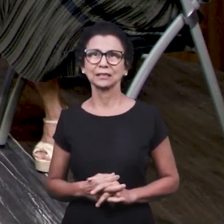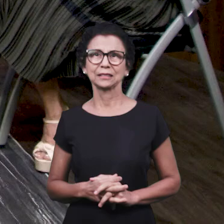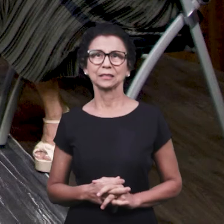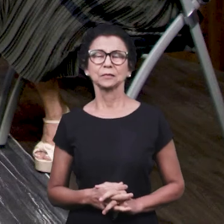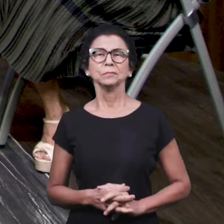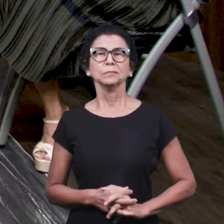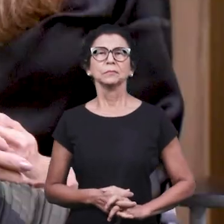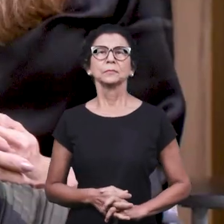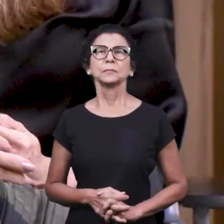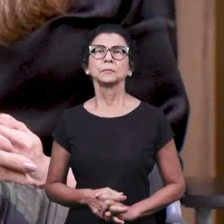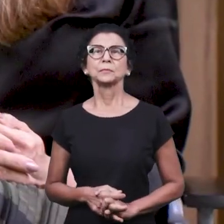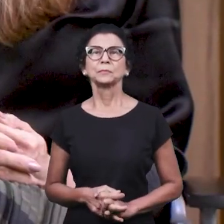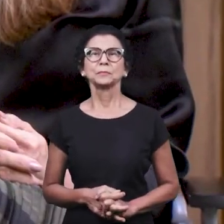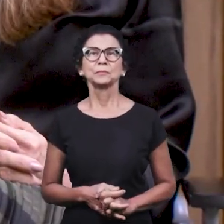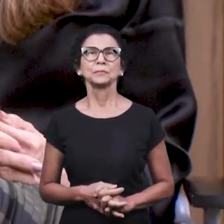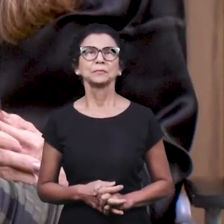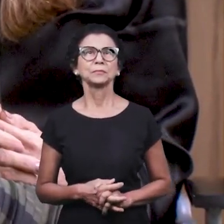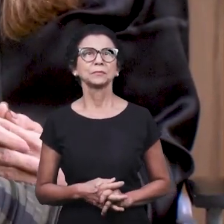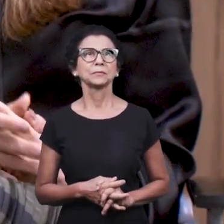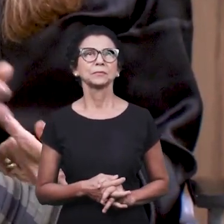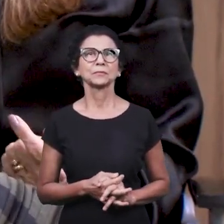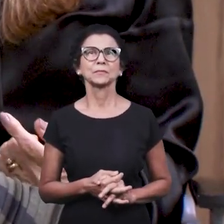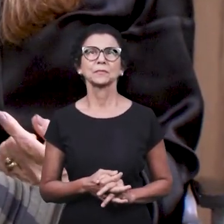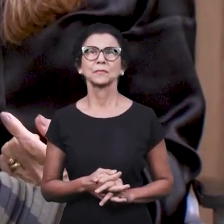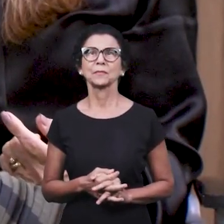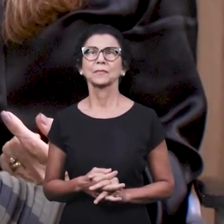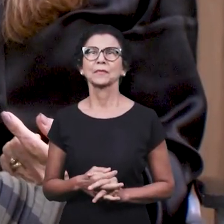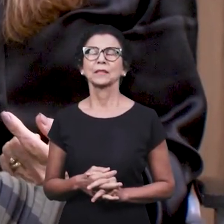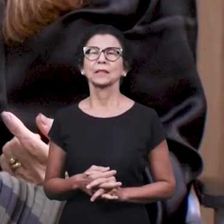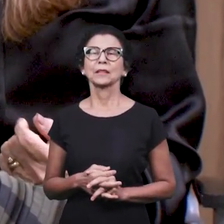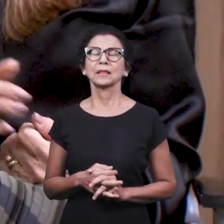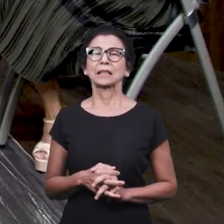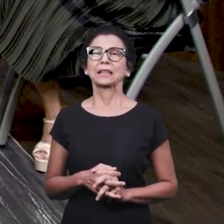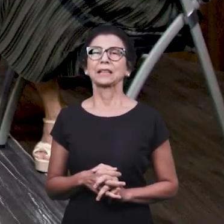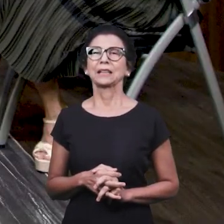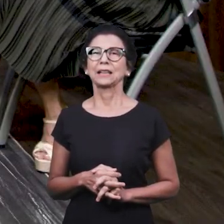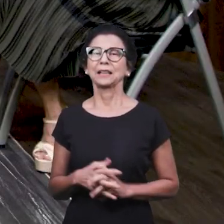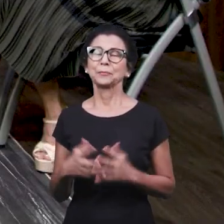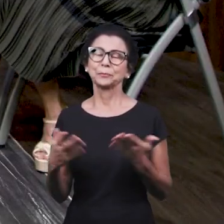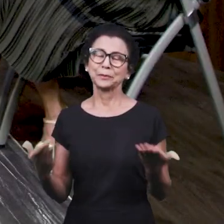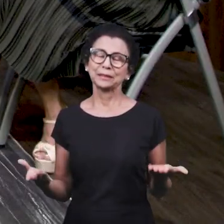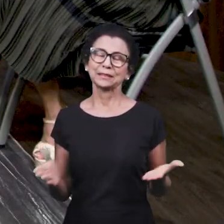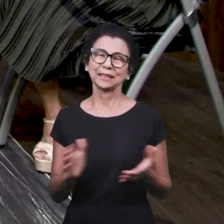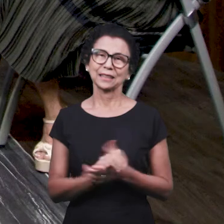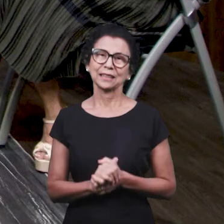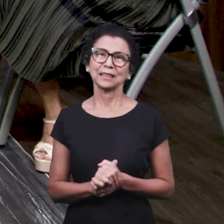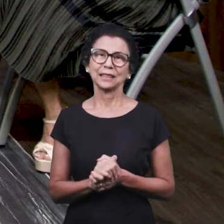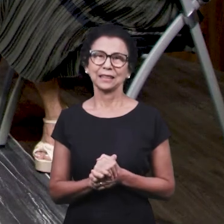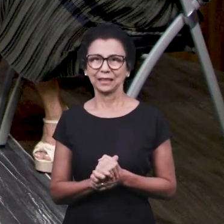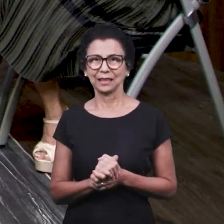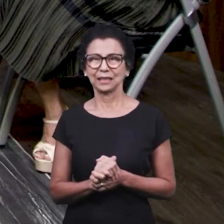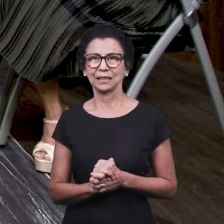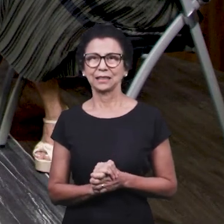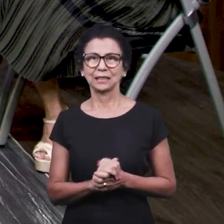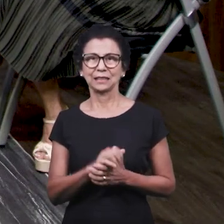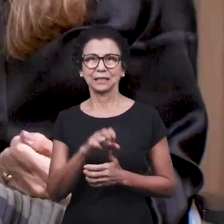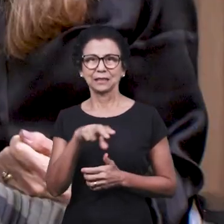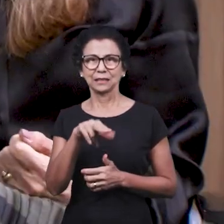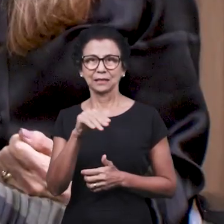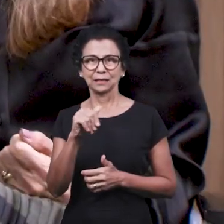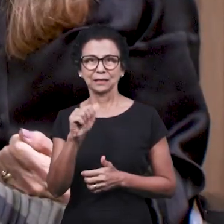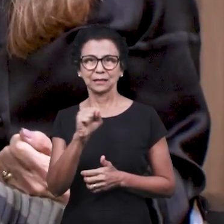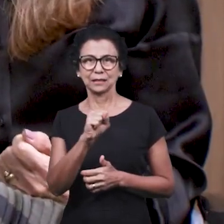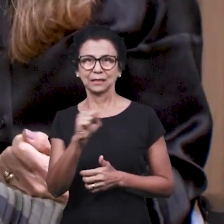tinha Sim, negociação. sim, não. Não do Senhor é não. E esse da Não NASA, do Senhor é um sim maravilhoso, né? esse da NASA ela consultou com